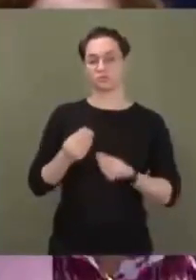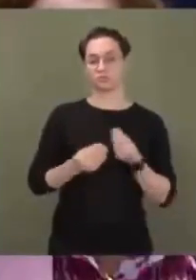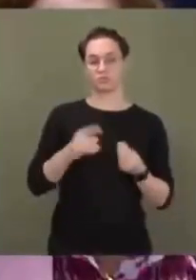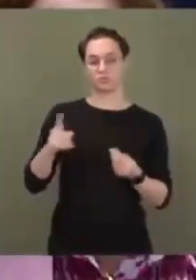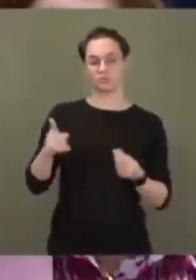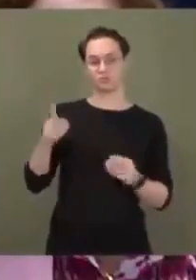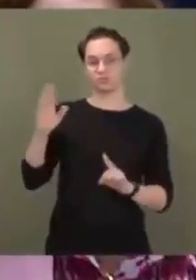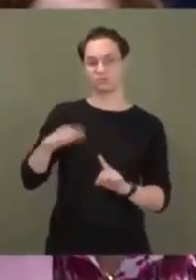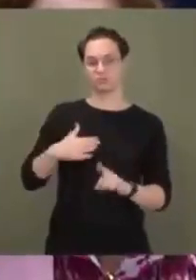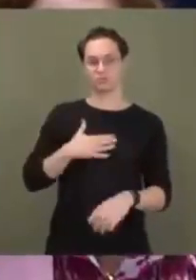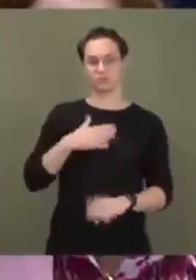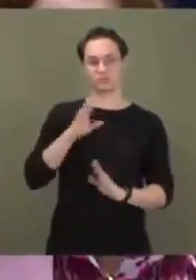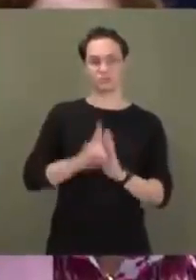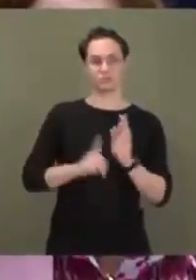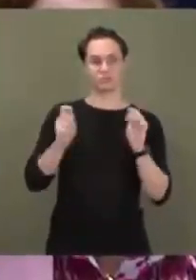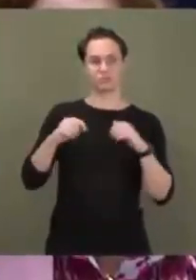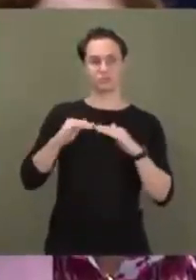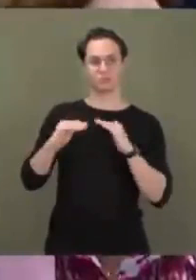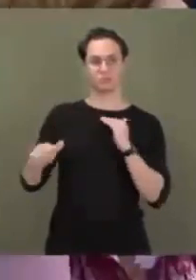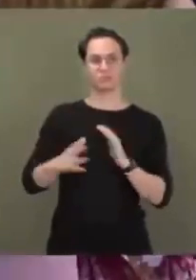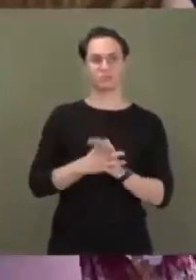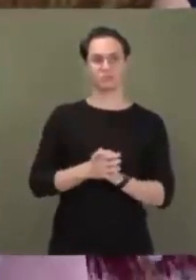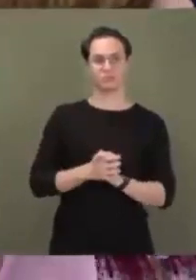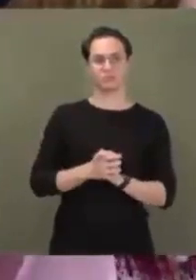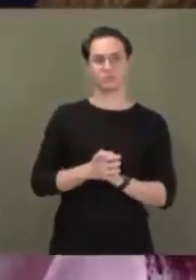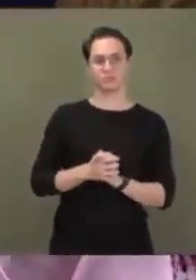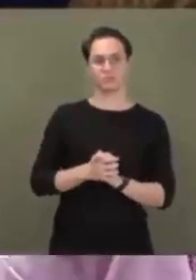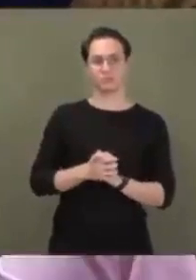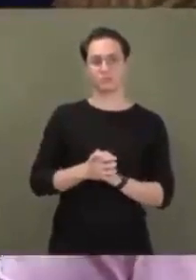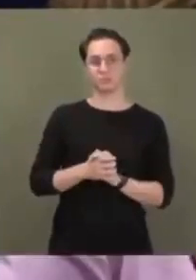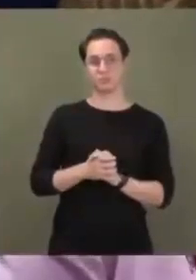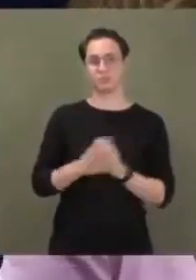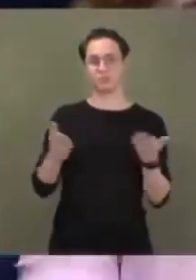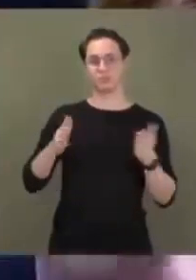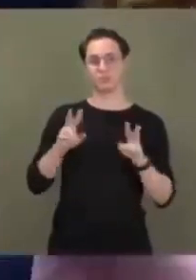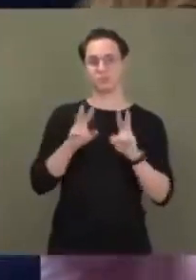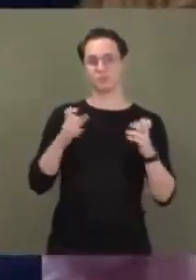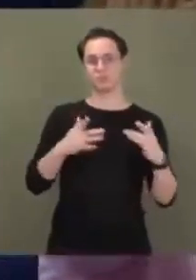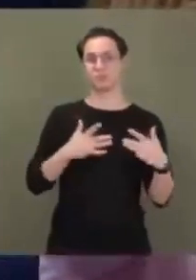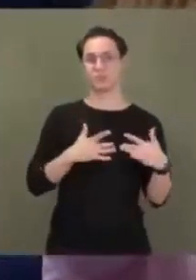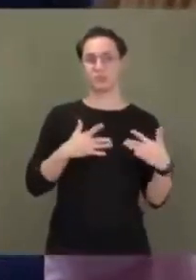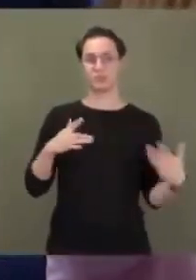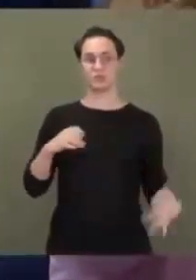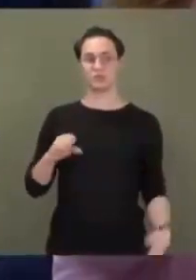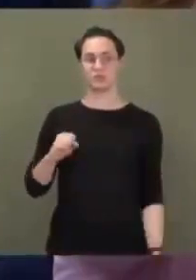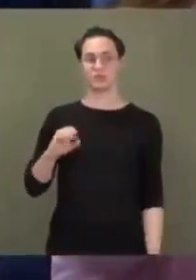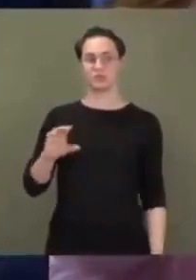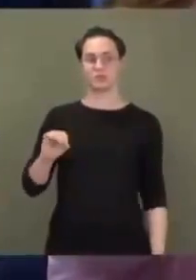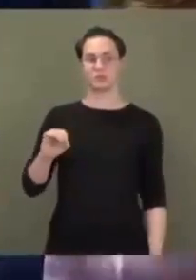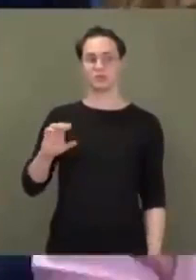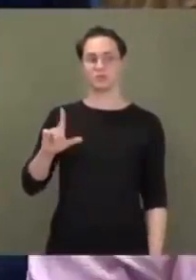direito, respeitosamente, eu posso discordar. Agora, sobre a questão de solidariedade, eu aqui me dirijo a